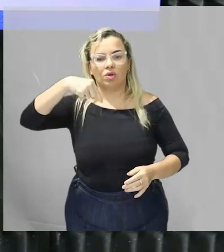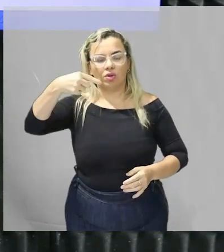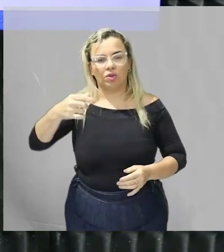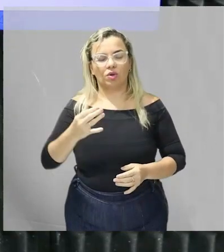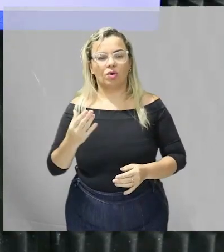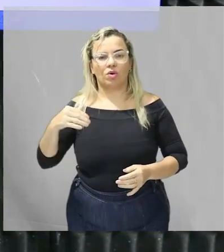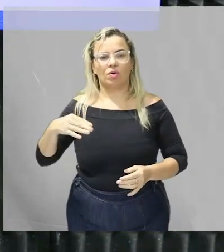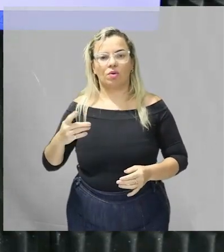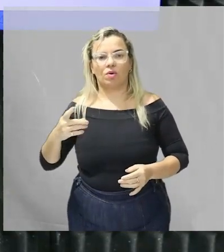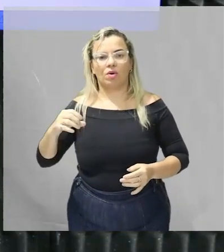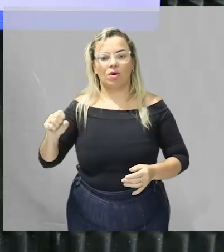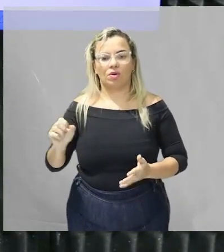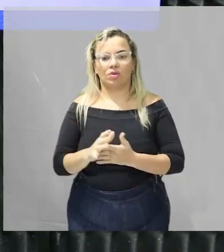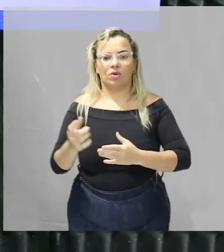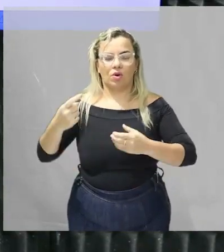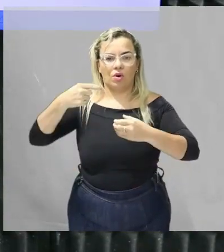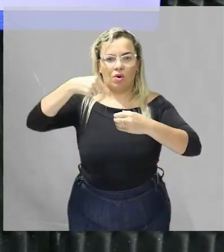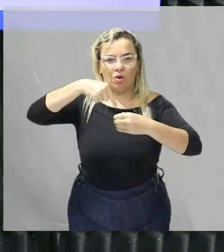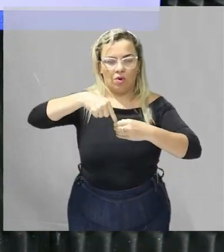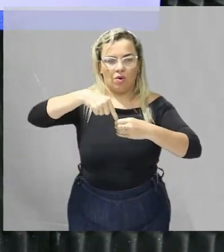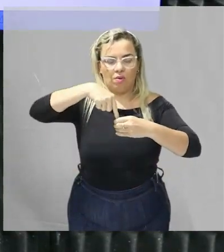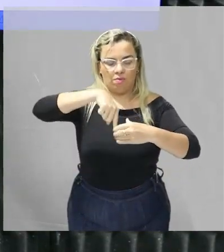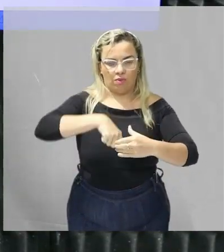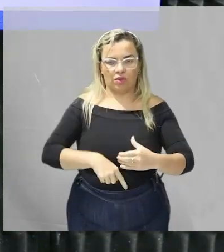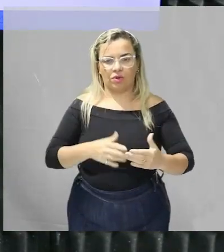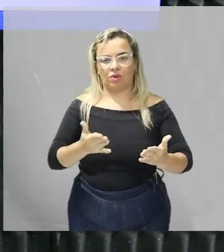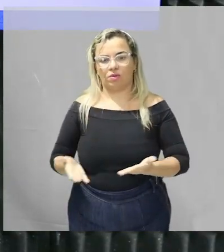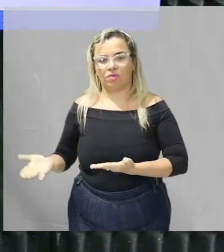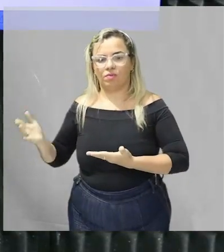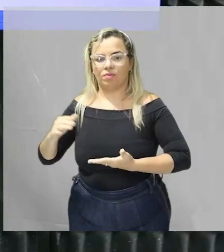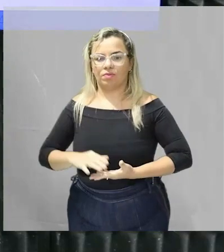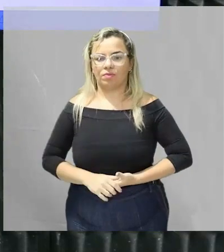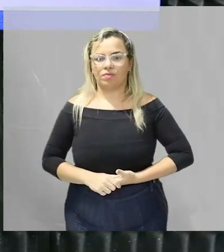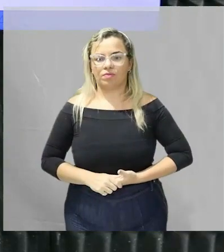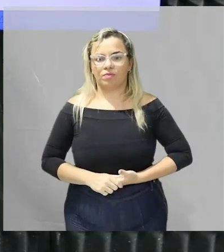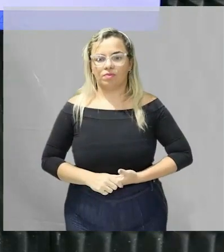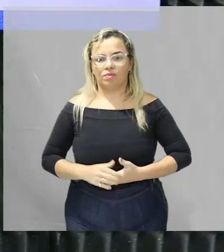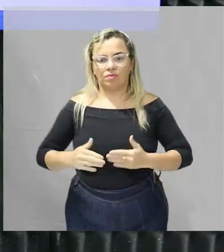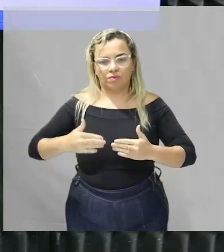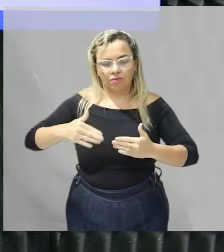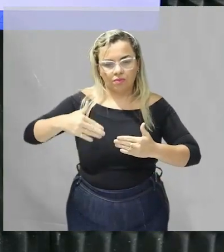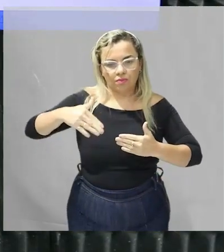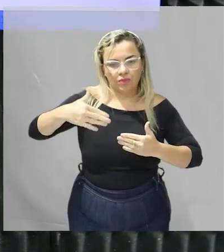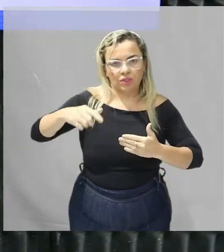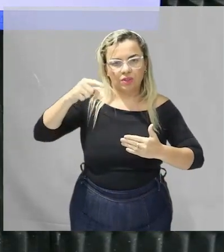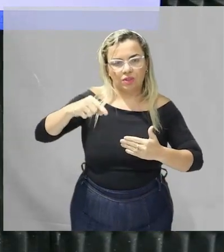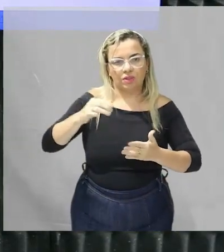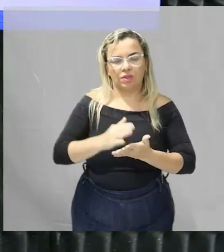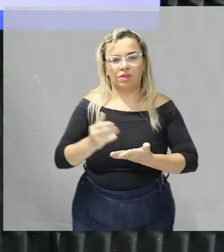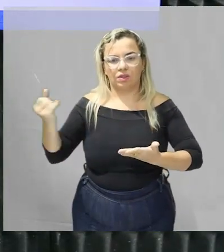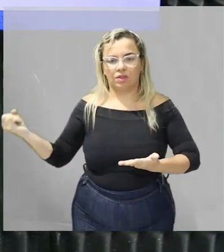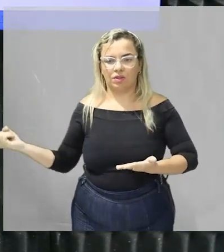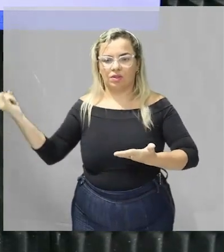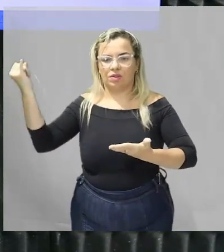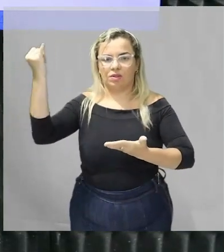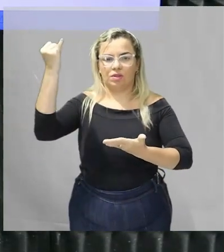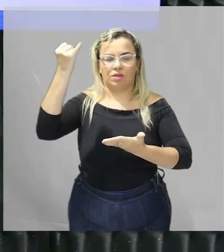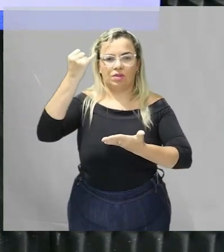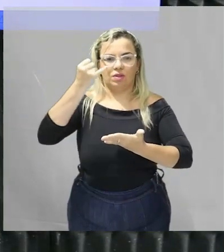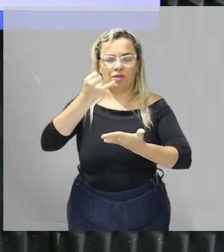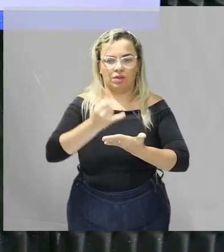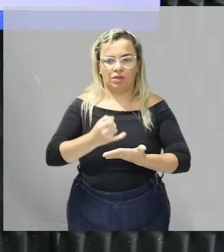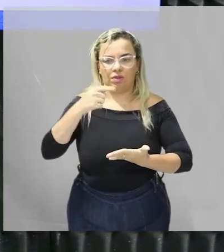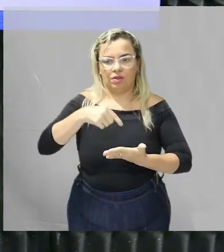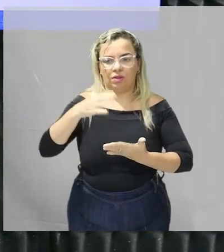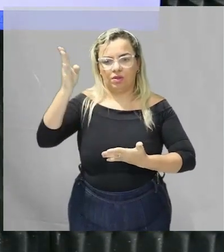continua, tá? Ao passo que as importações brasileiras, e importação é aquilo que chega aqui interno, ou seja,